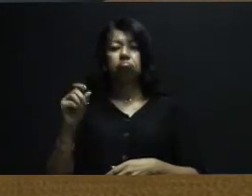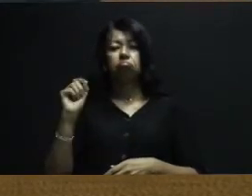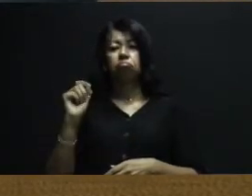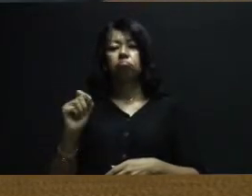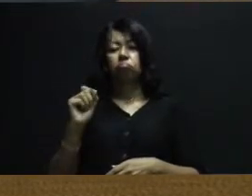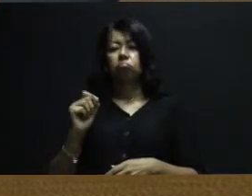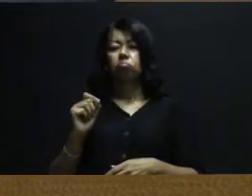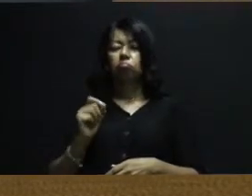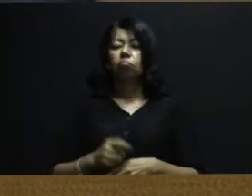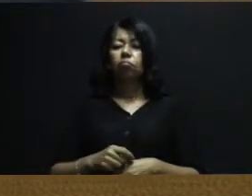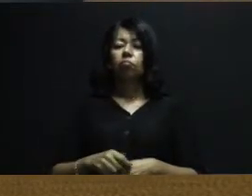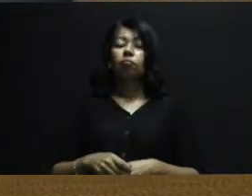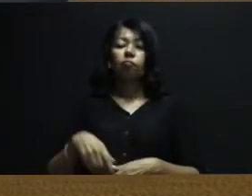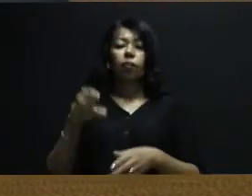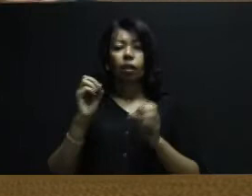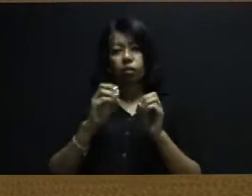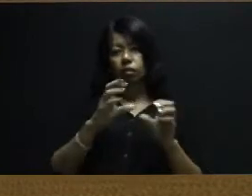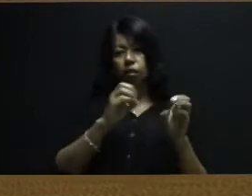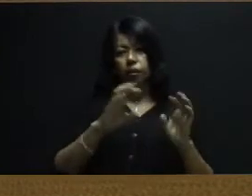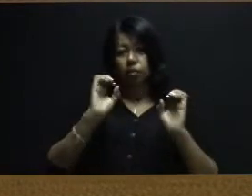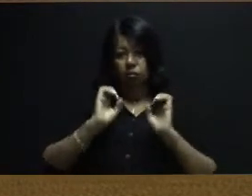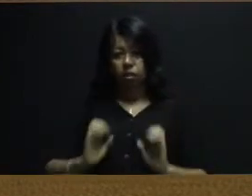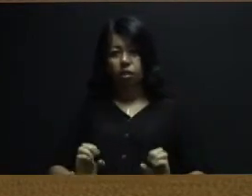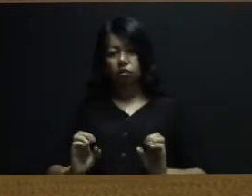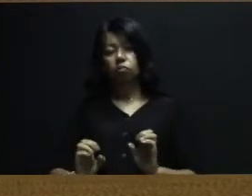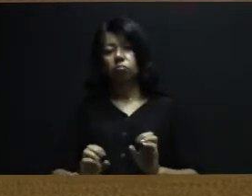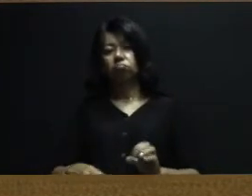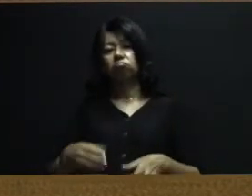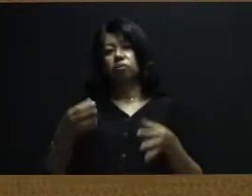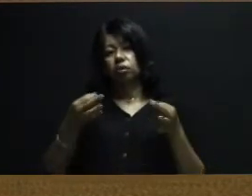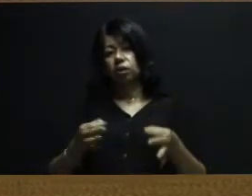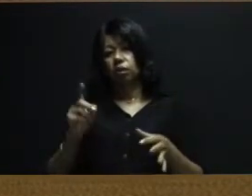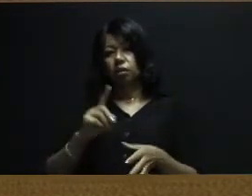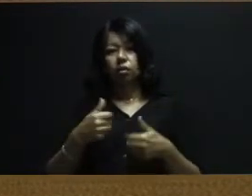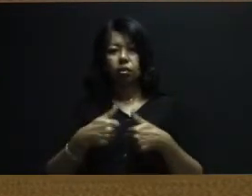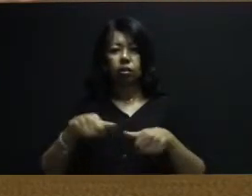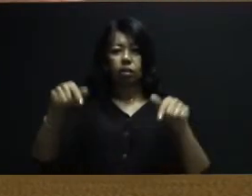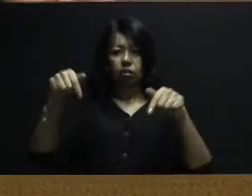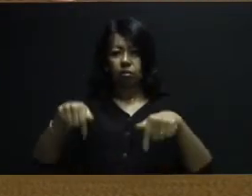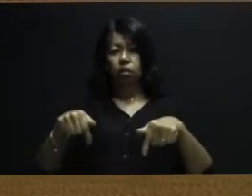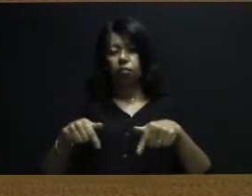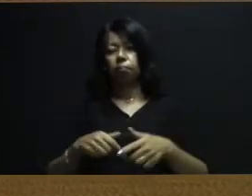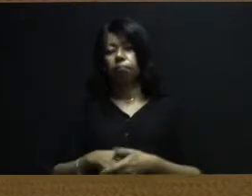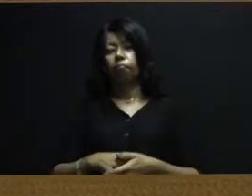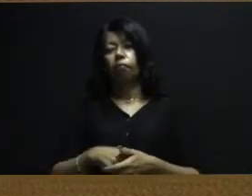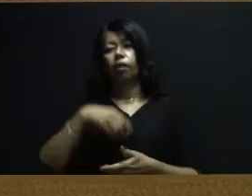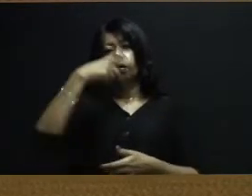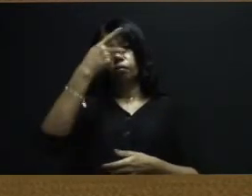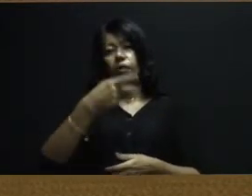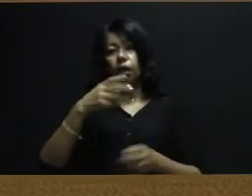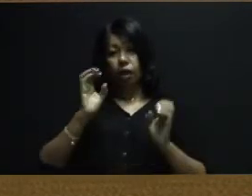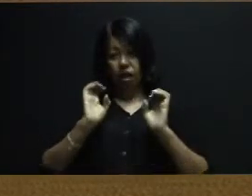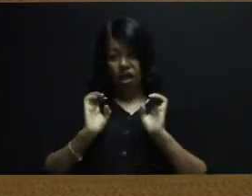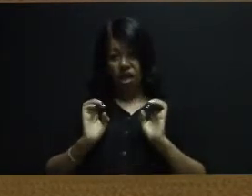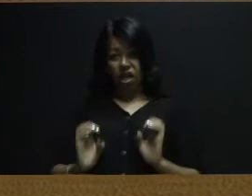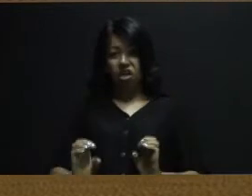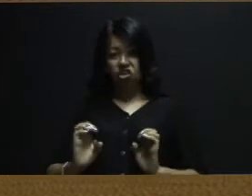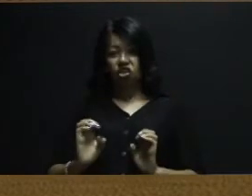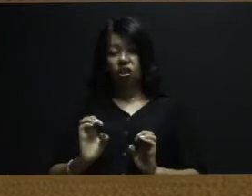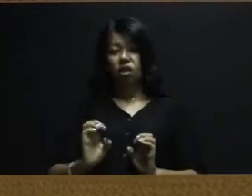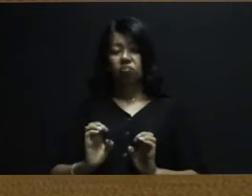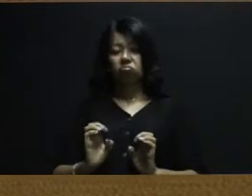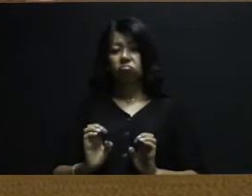em preceitos e conceitos éticos, tenho certeza que não estariam aqui. Então, a palavra ética